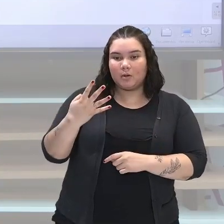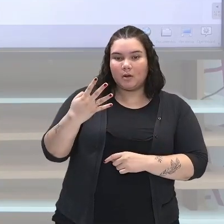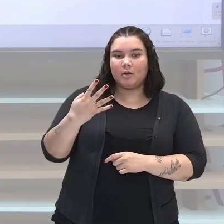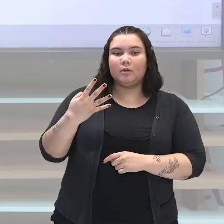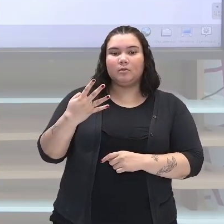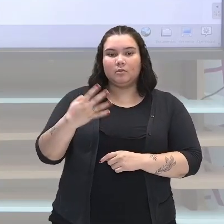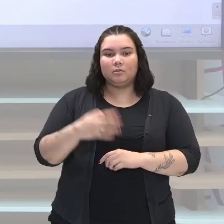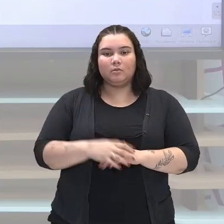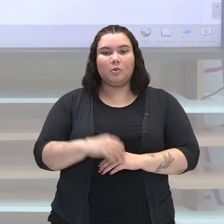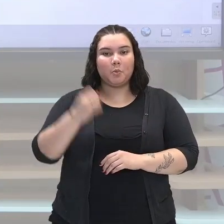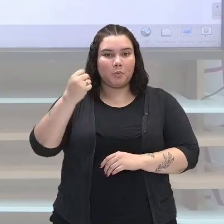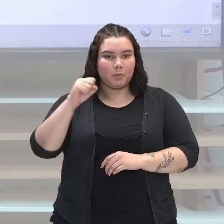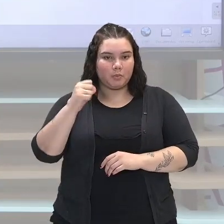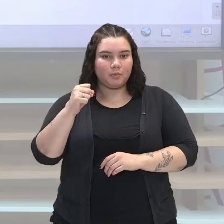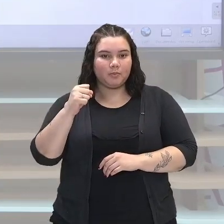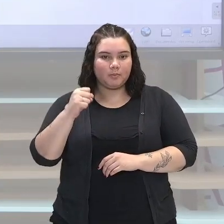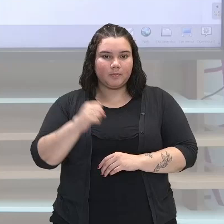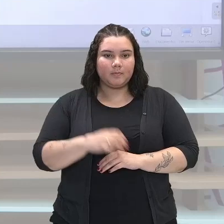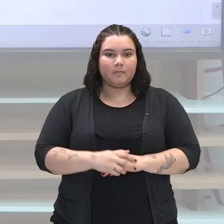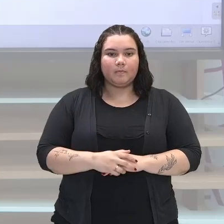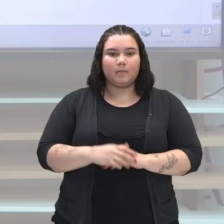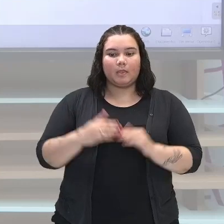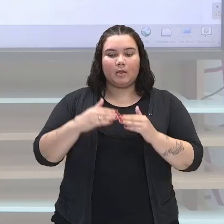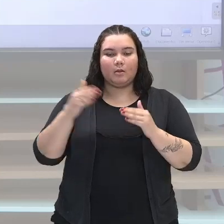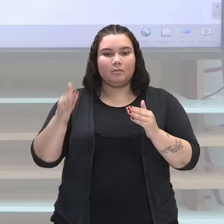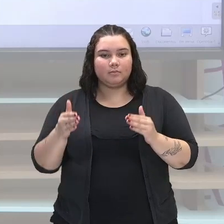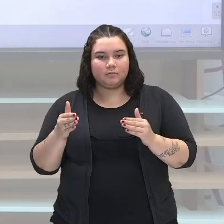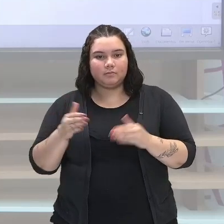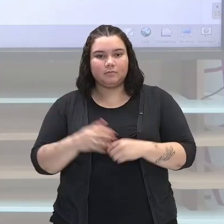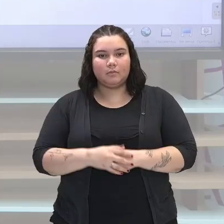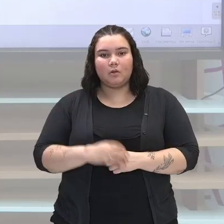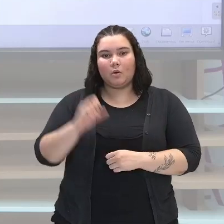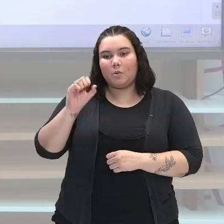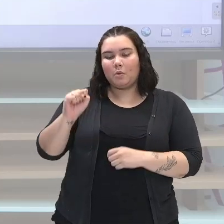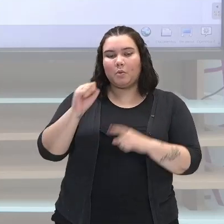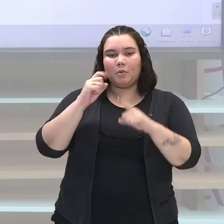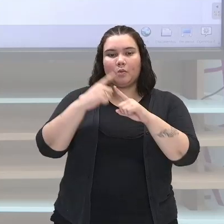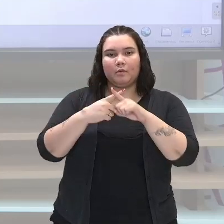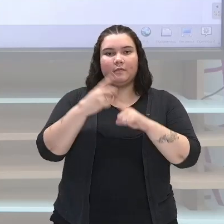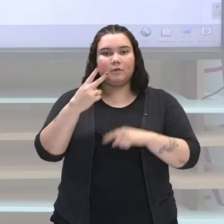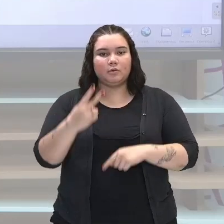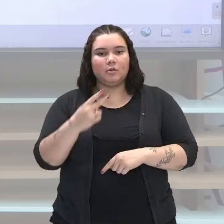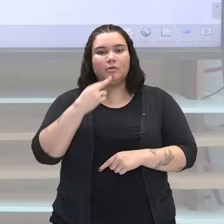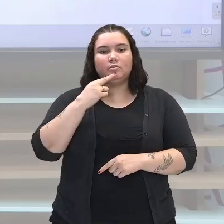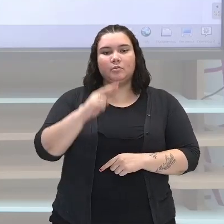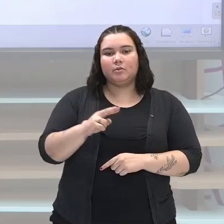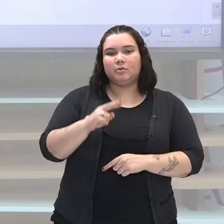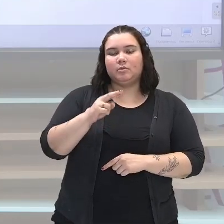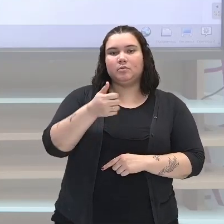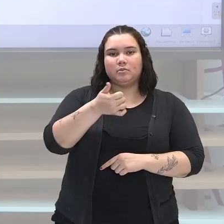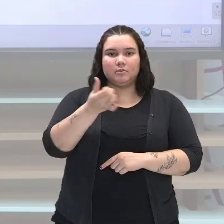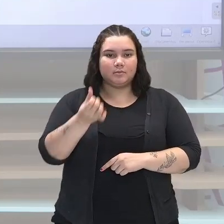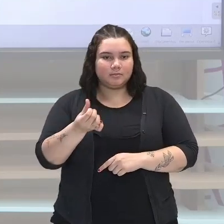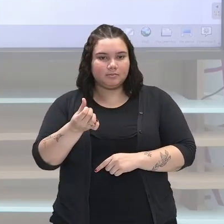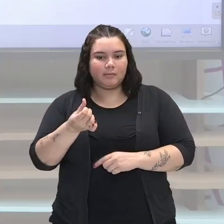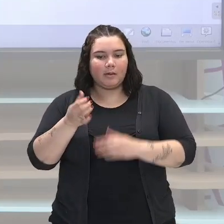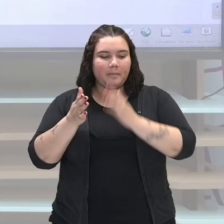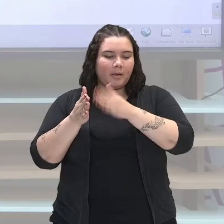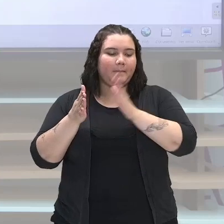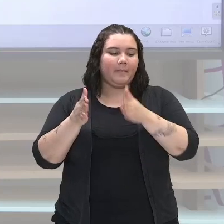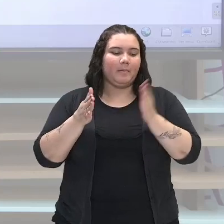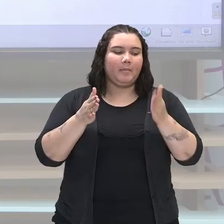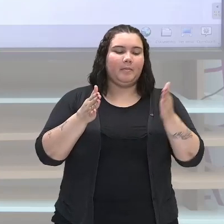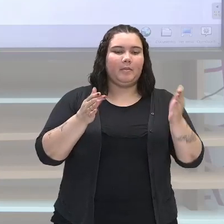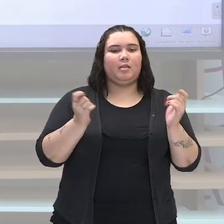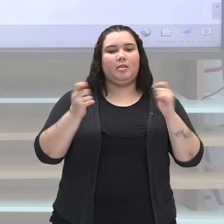eu obtenho 8. Depois eu multiplico 8 vezes 2, obtenho o 16. E assim eu vou fazendo